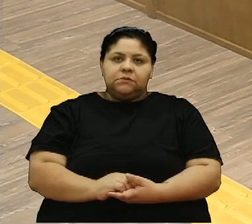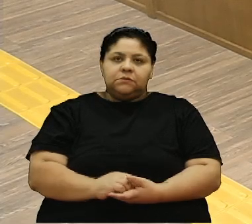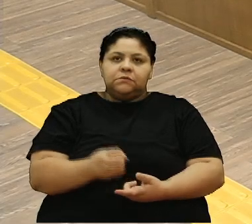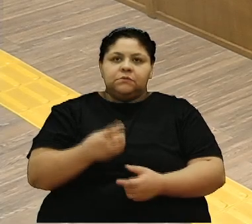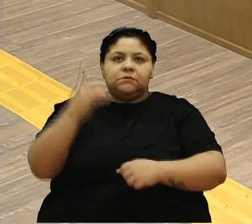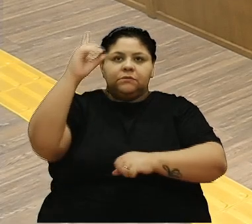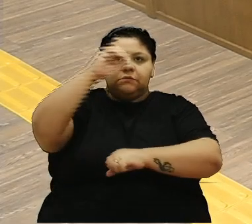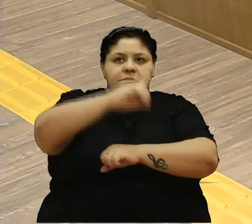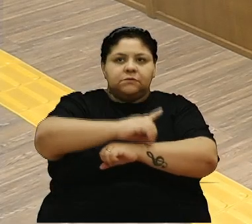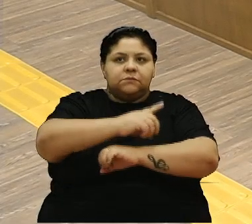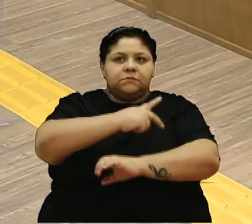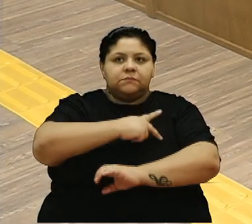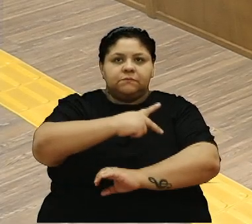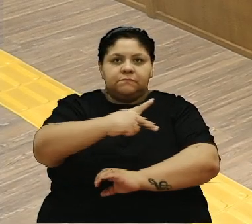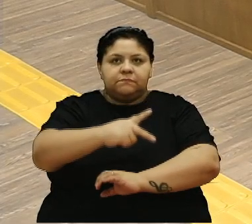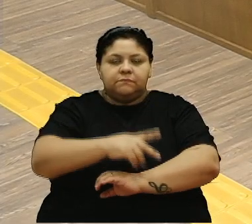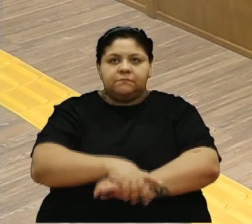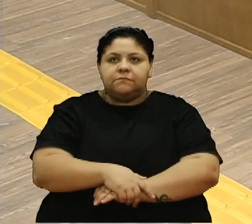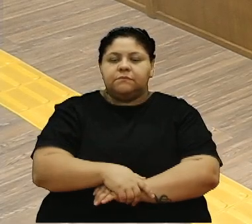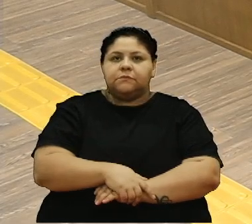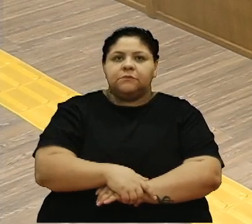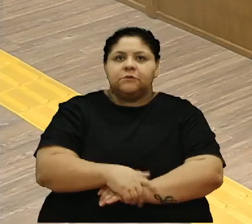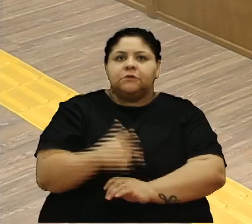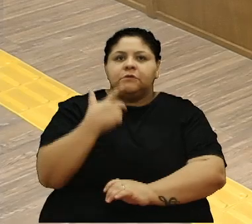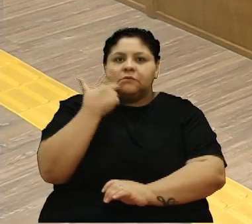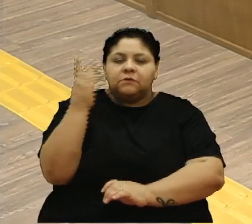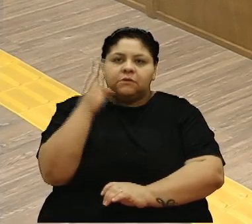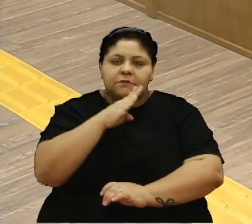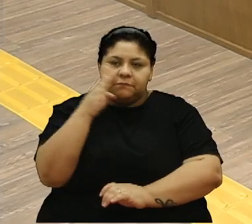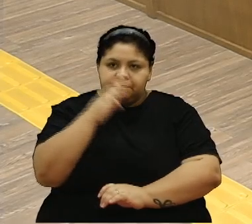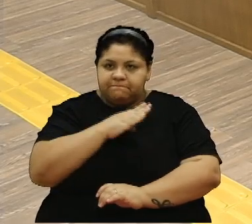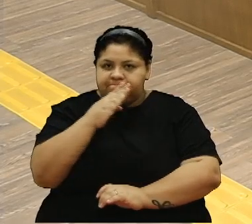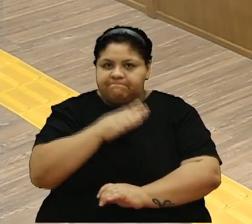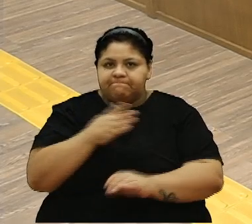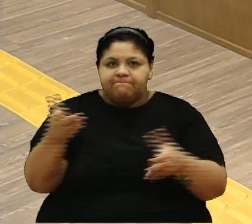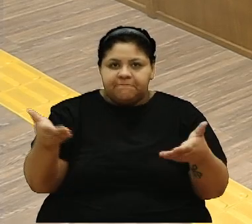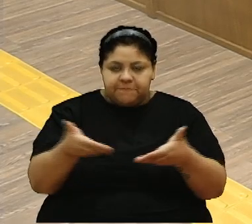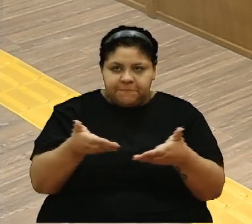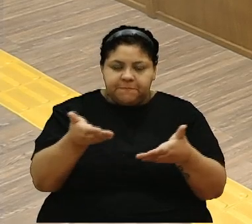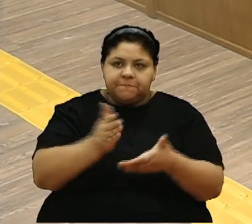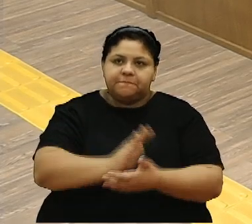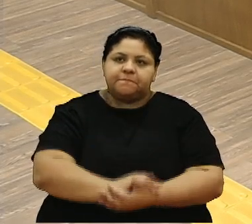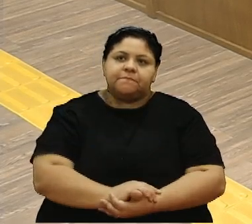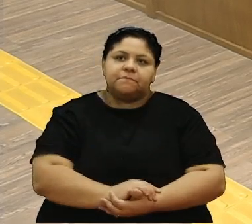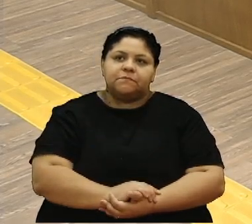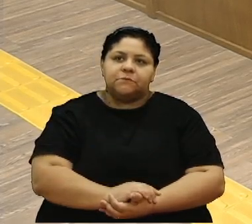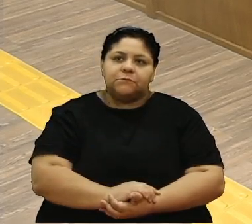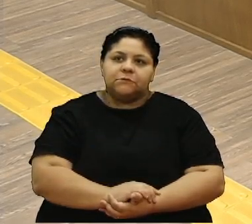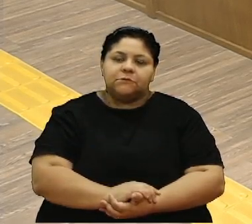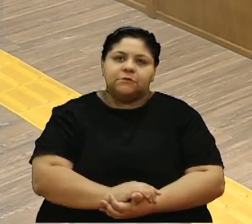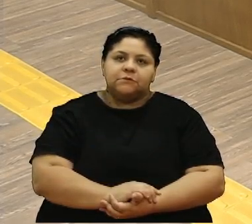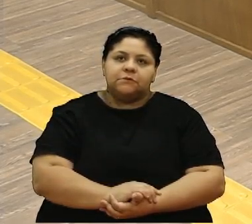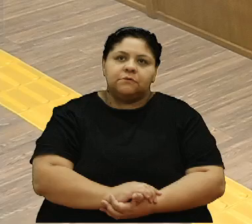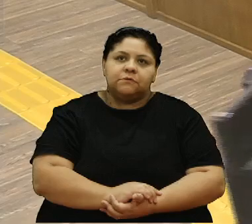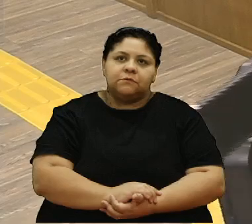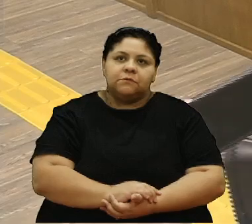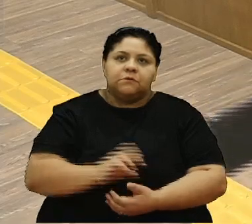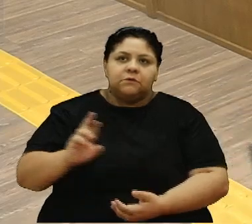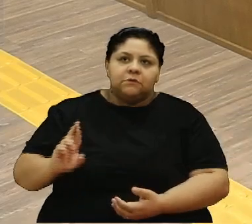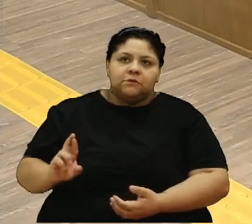dia, presidente. Uma fala bem breve no meu grande expediente de hoje. Em